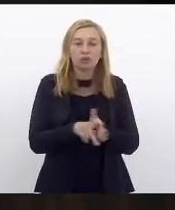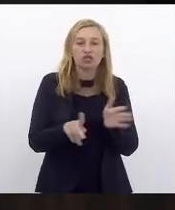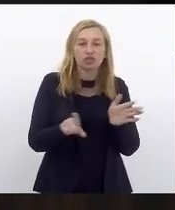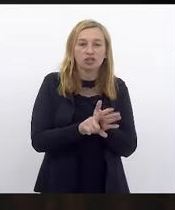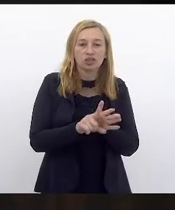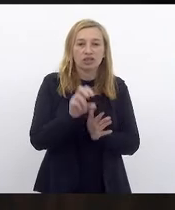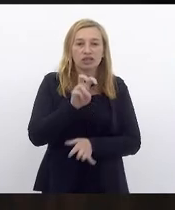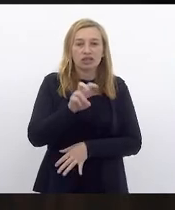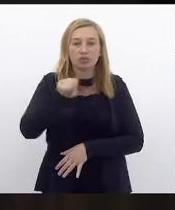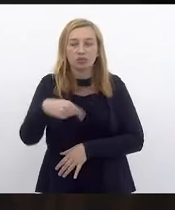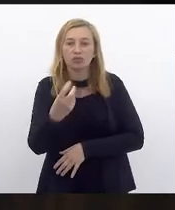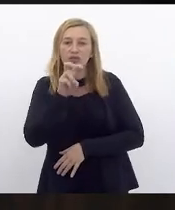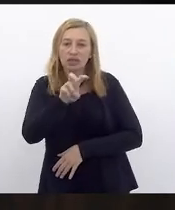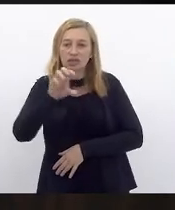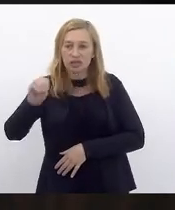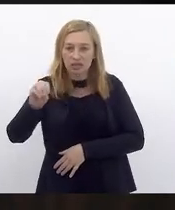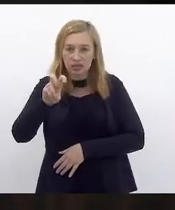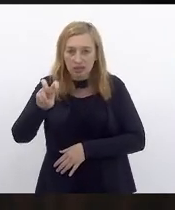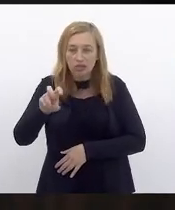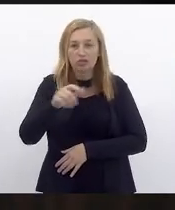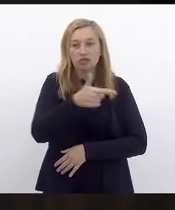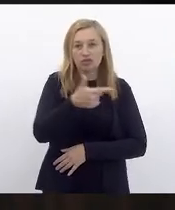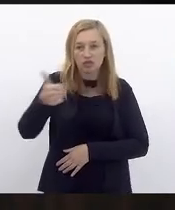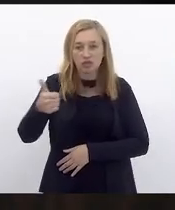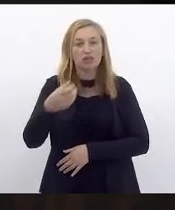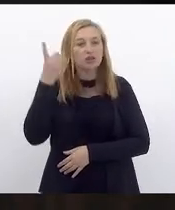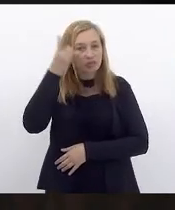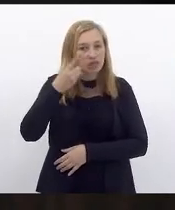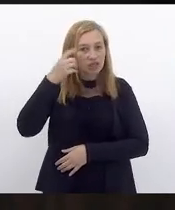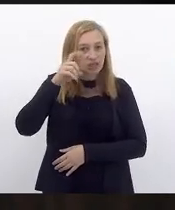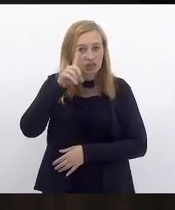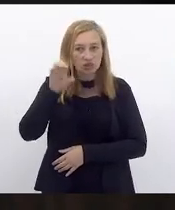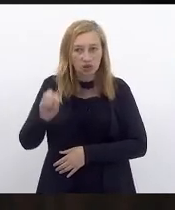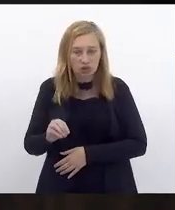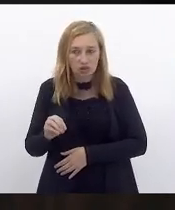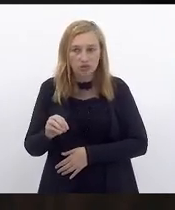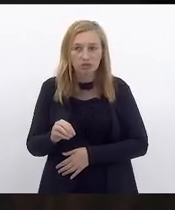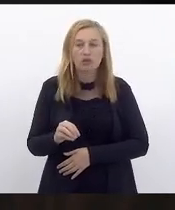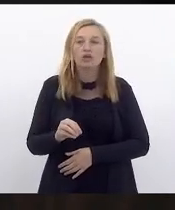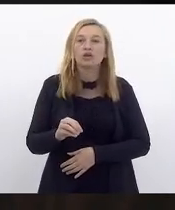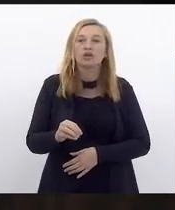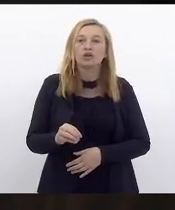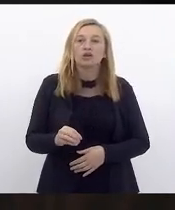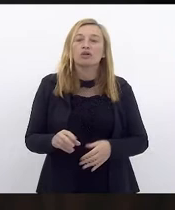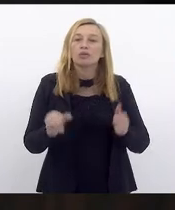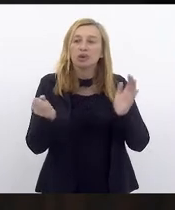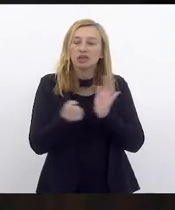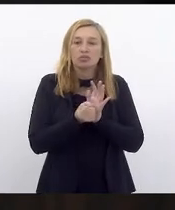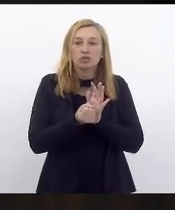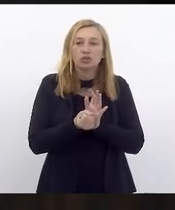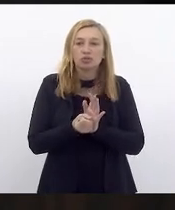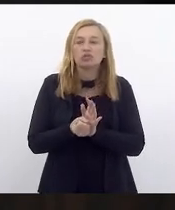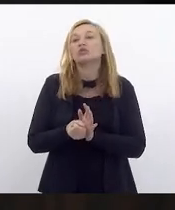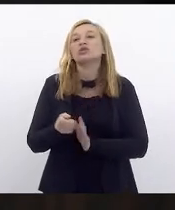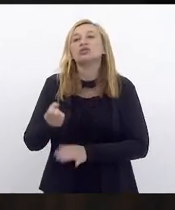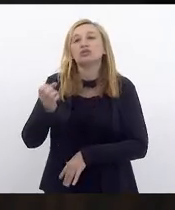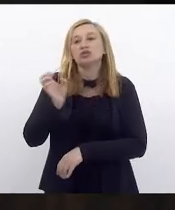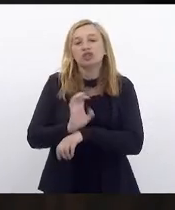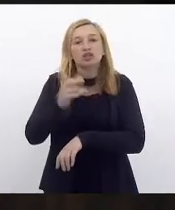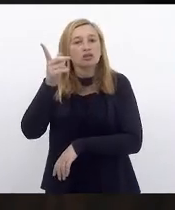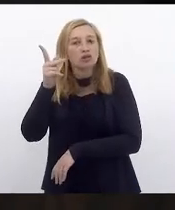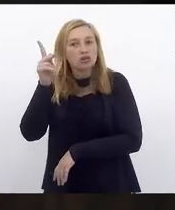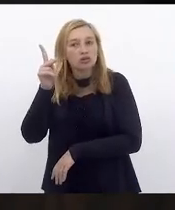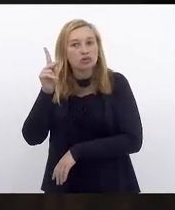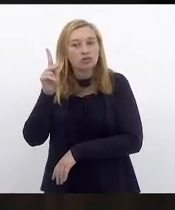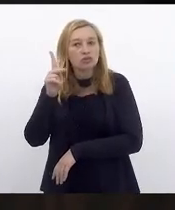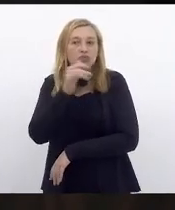de lei 5.005 de 21, de autoria do deputado Dionísio Lins, que considera patrimônio imaterial do Estado do Rio de Janeiro para a frente de